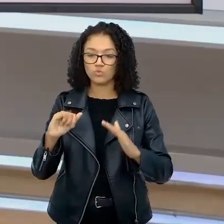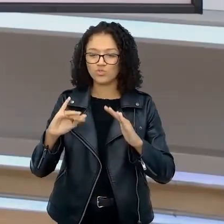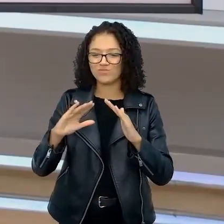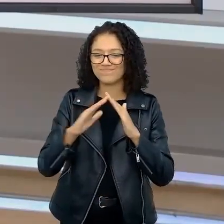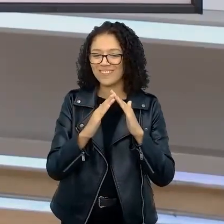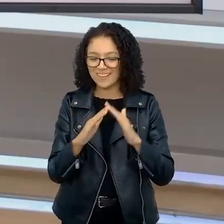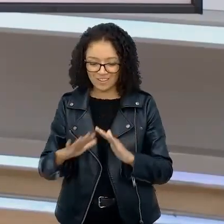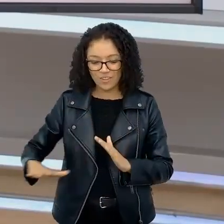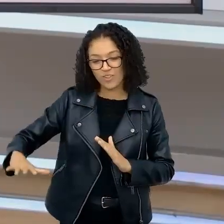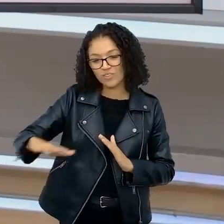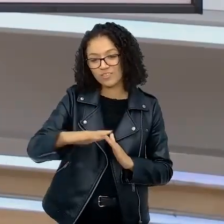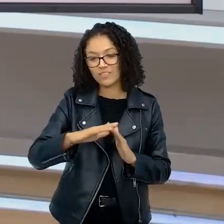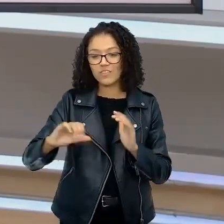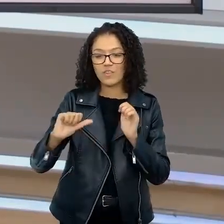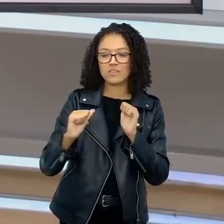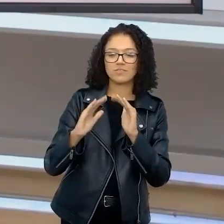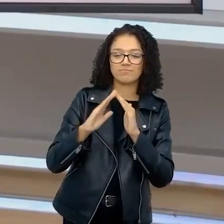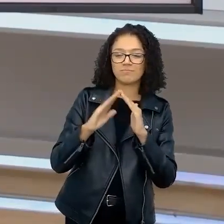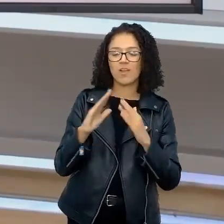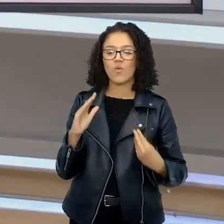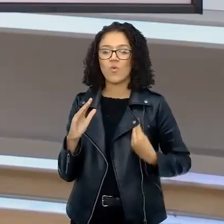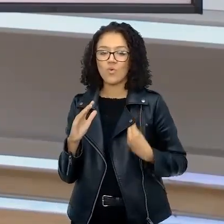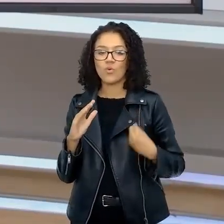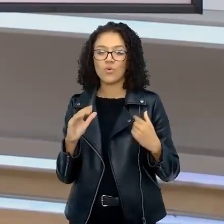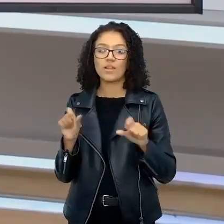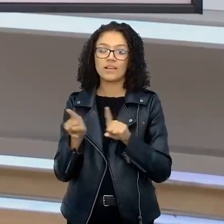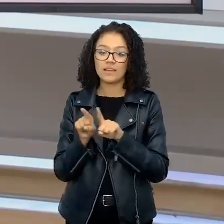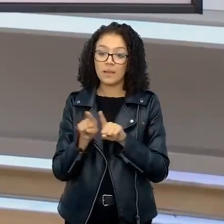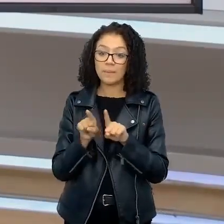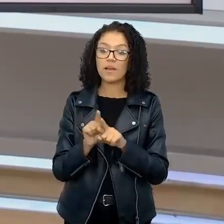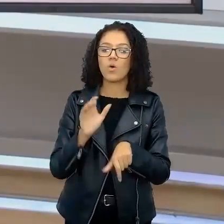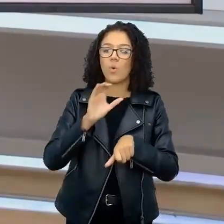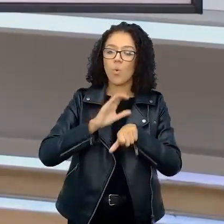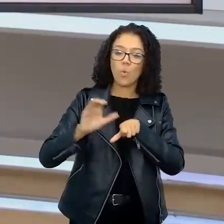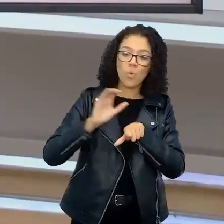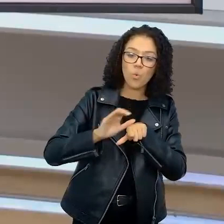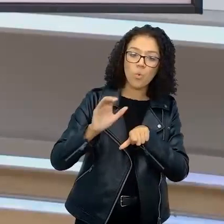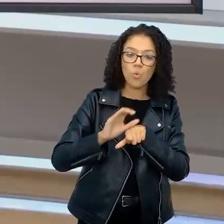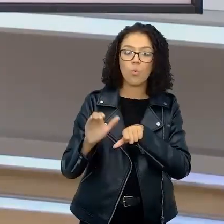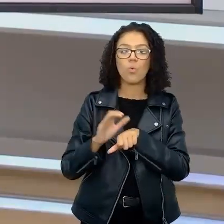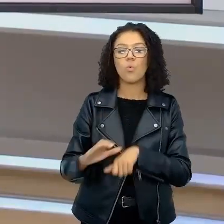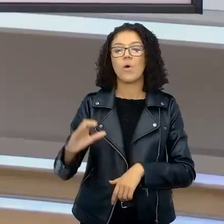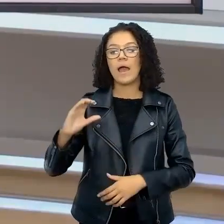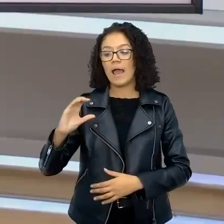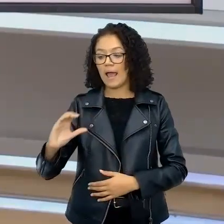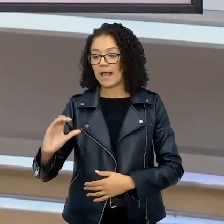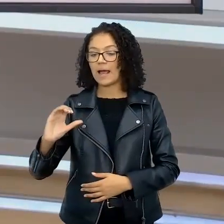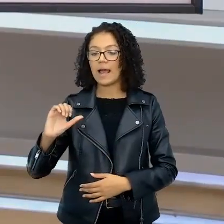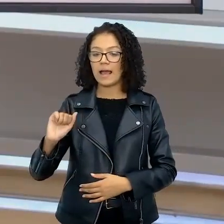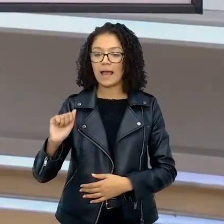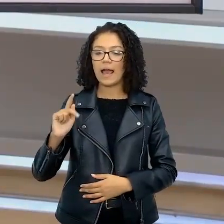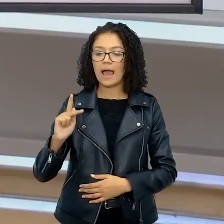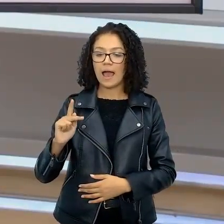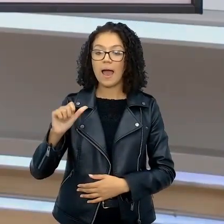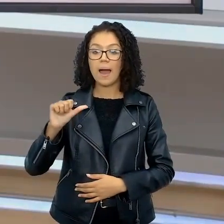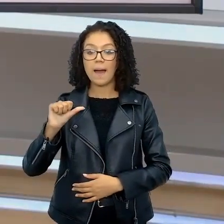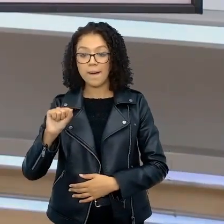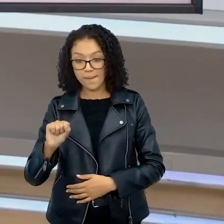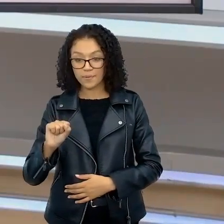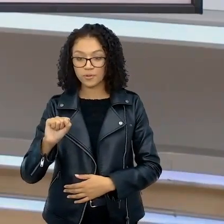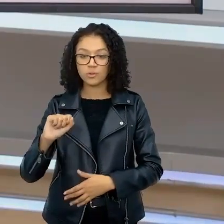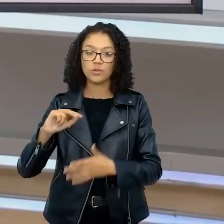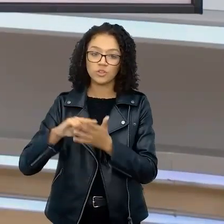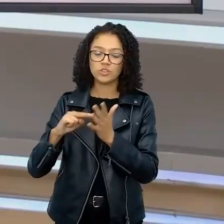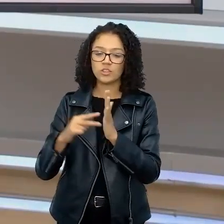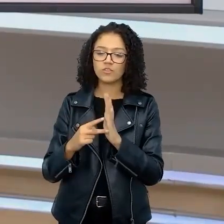cursos de profissionalização que são ofertados pela assistência, CAPs, né? Que são serviços que atendem a questão de